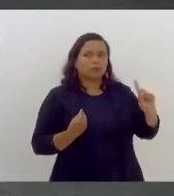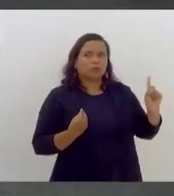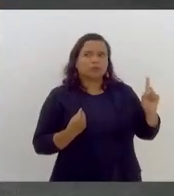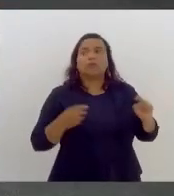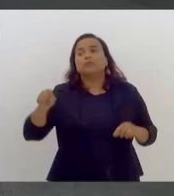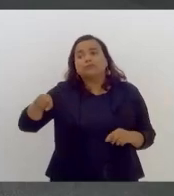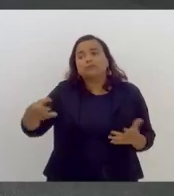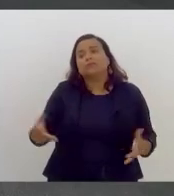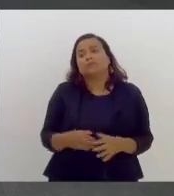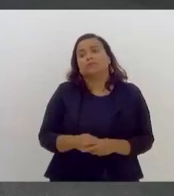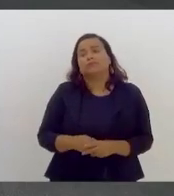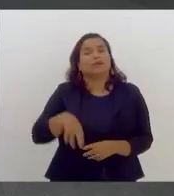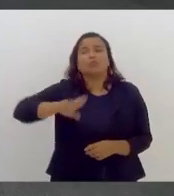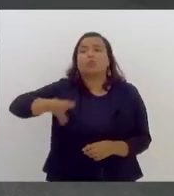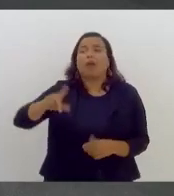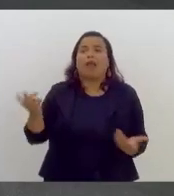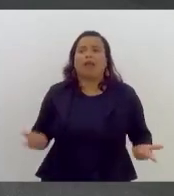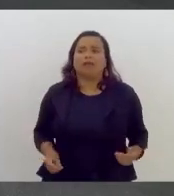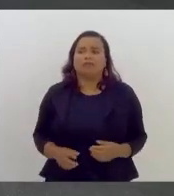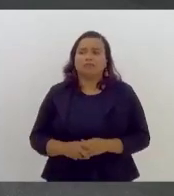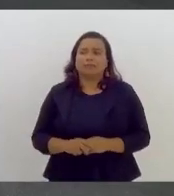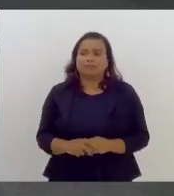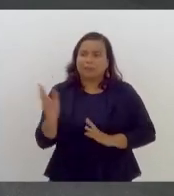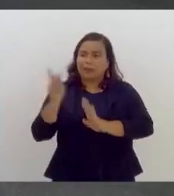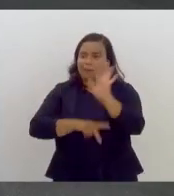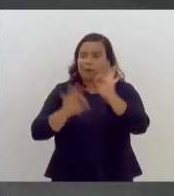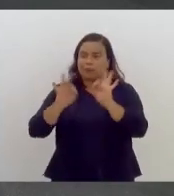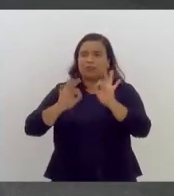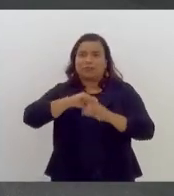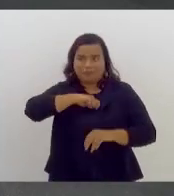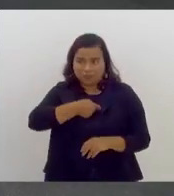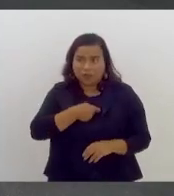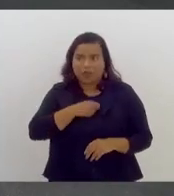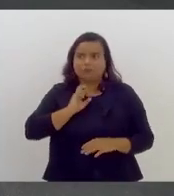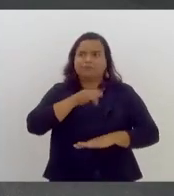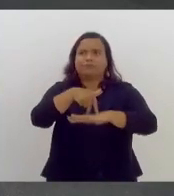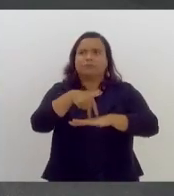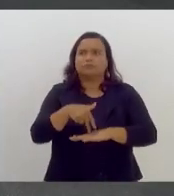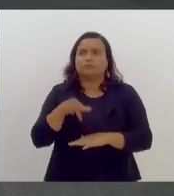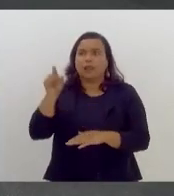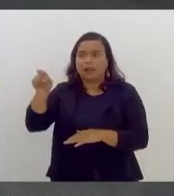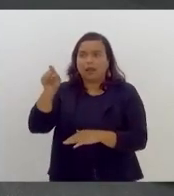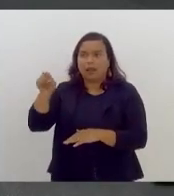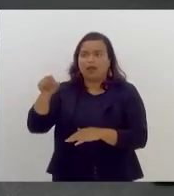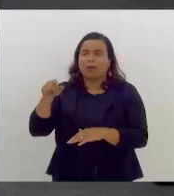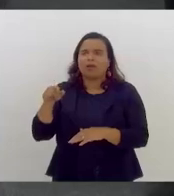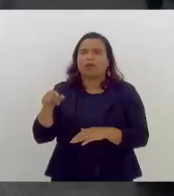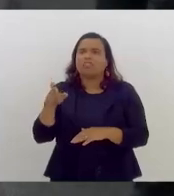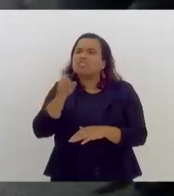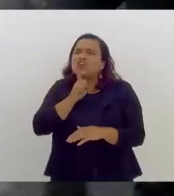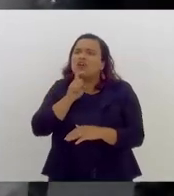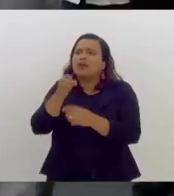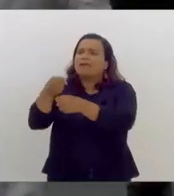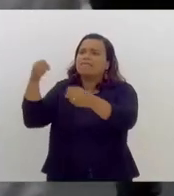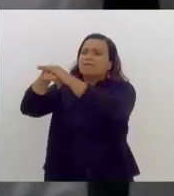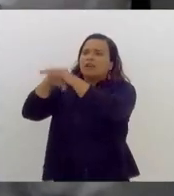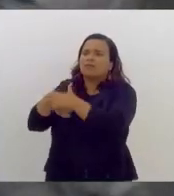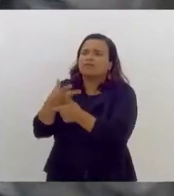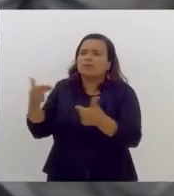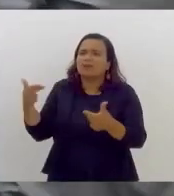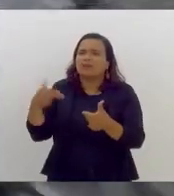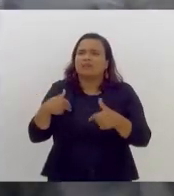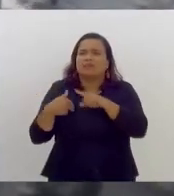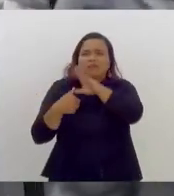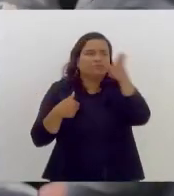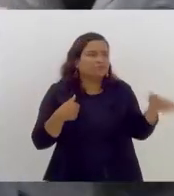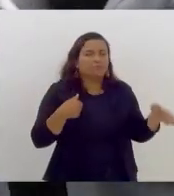Não existe. Mas não é. Mesmo fiscal que vai no frigorífico tem que fiscalizar eles. O projeto está profundo que o Estado fique equipado, entendeu? Não é de